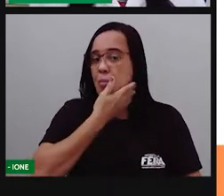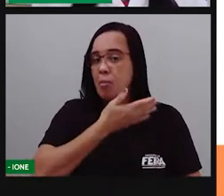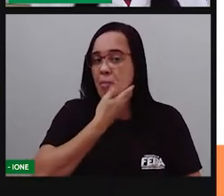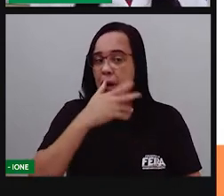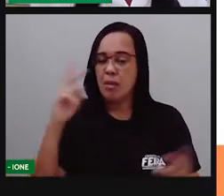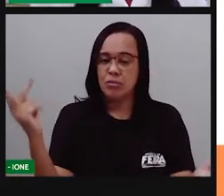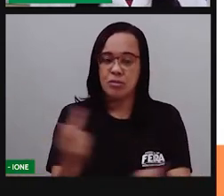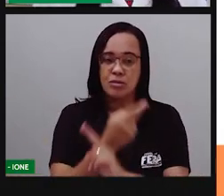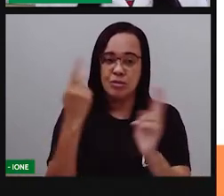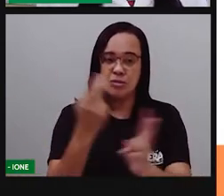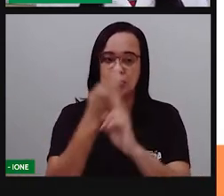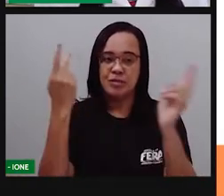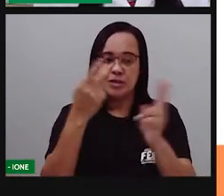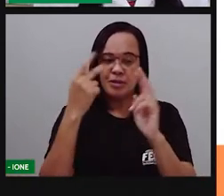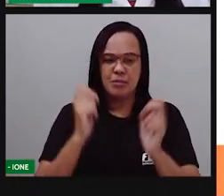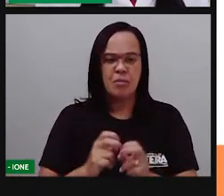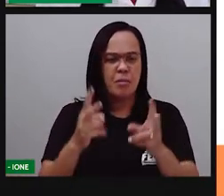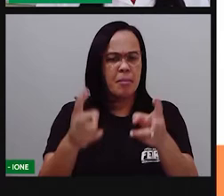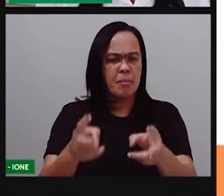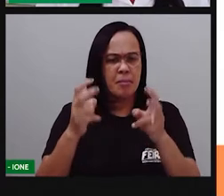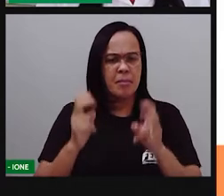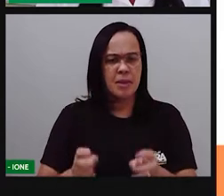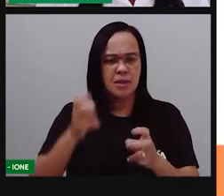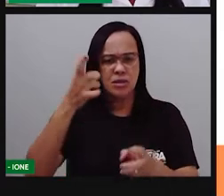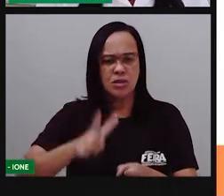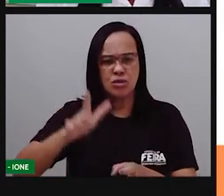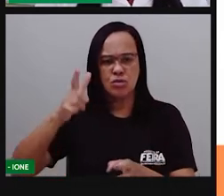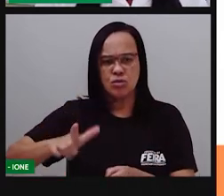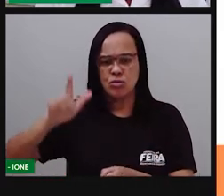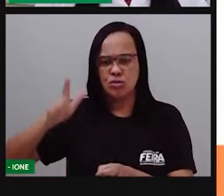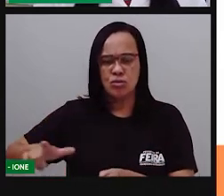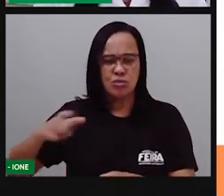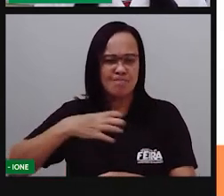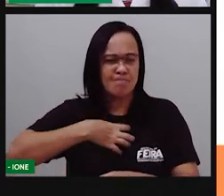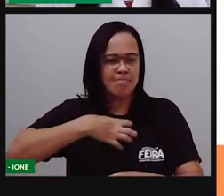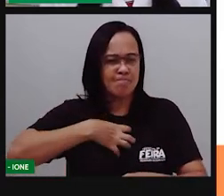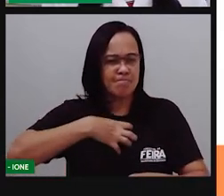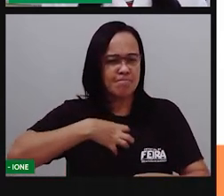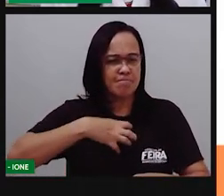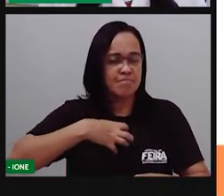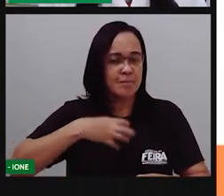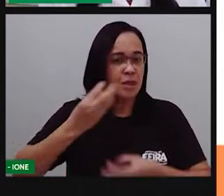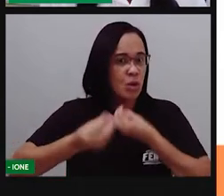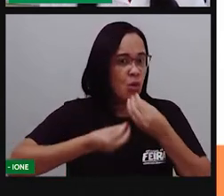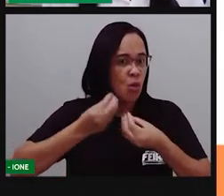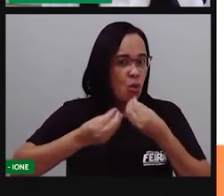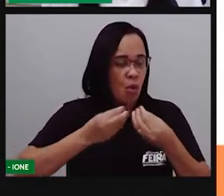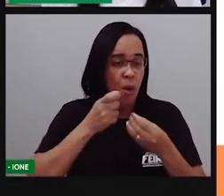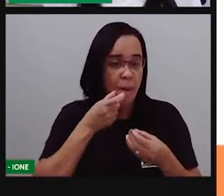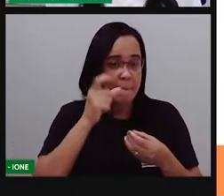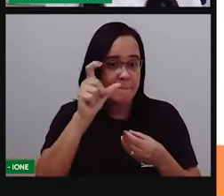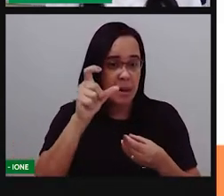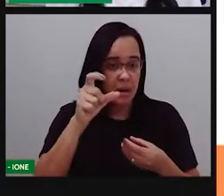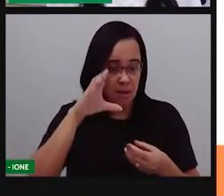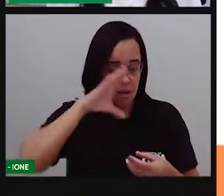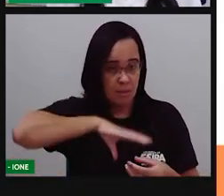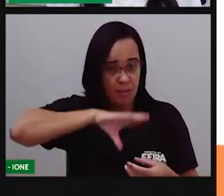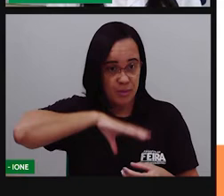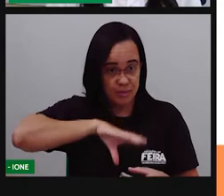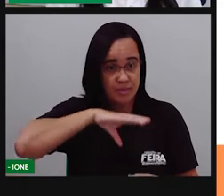e vocês perceberam aí a repetição de sons e esse trava língua